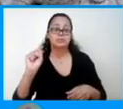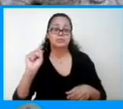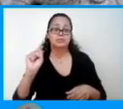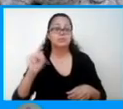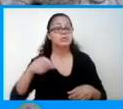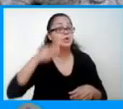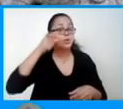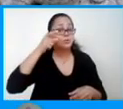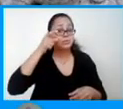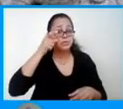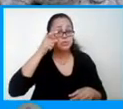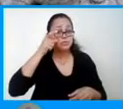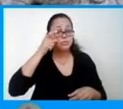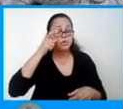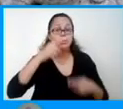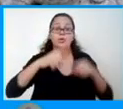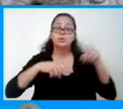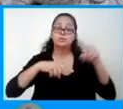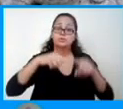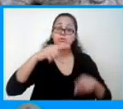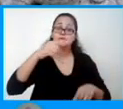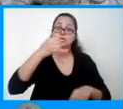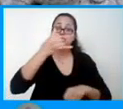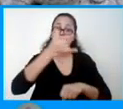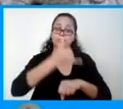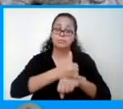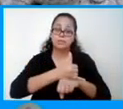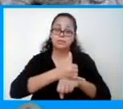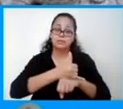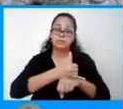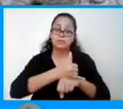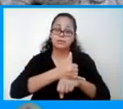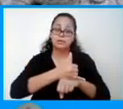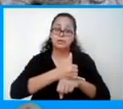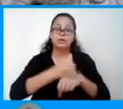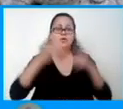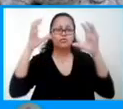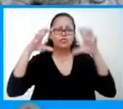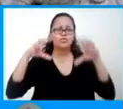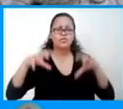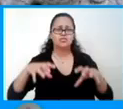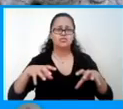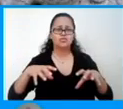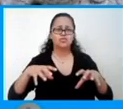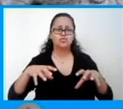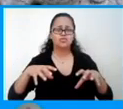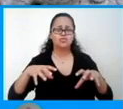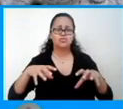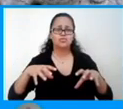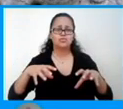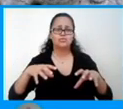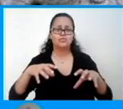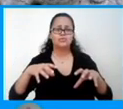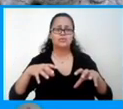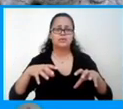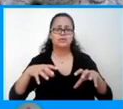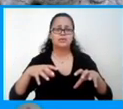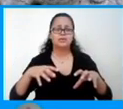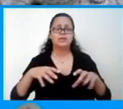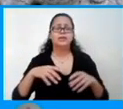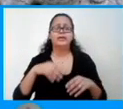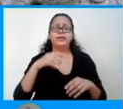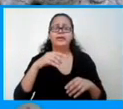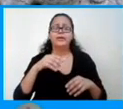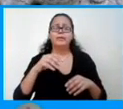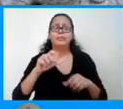que os objetos de metal que ficavam expostos diretamente à chuva, eles enferrujavam muito depressa. Então ele elaborou